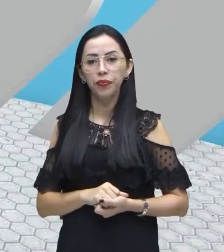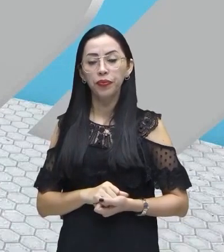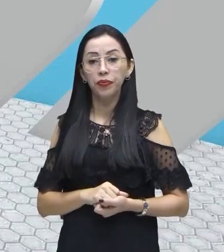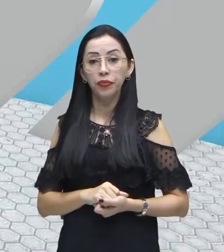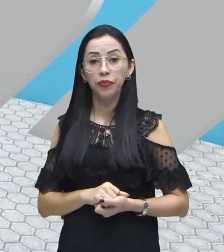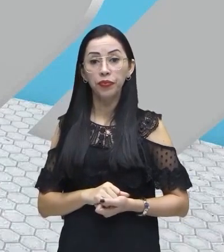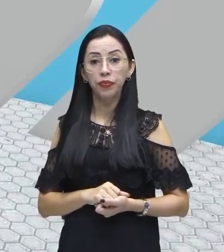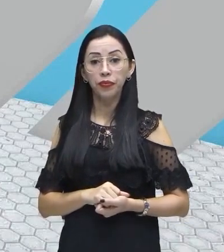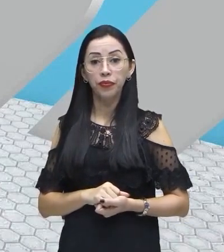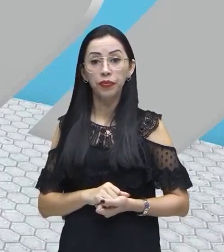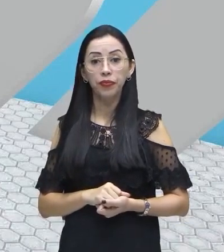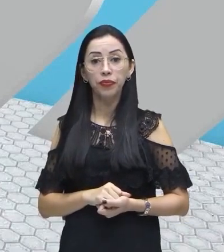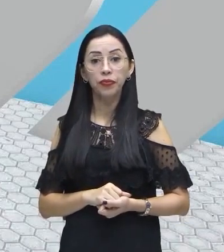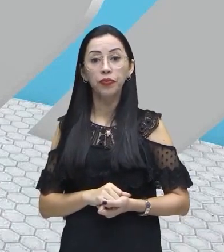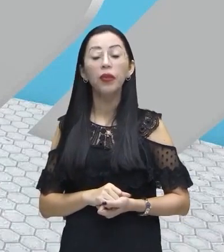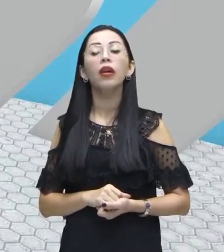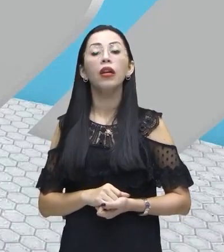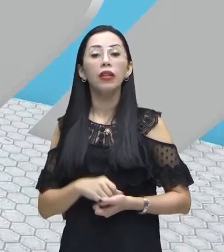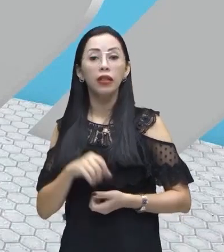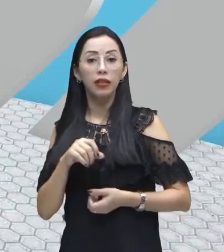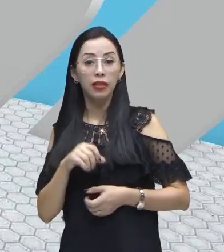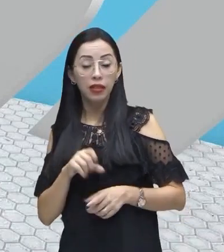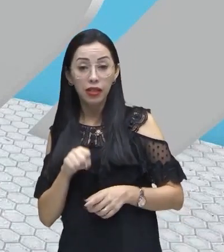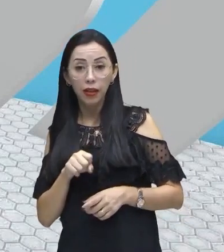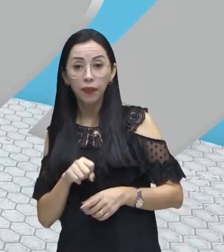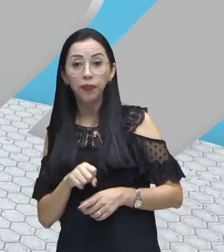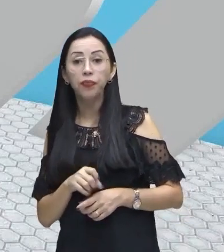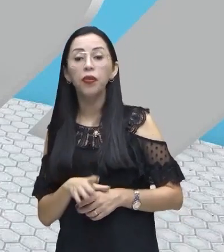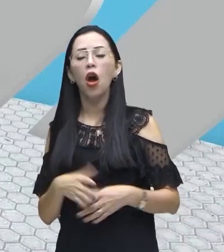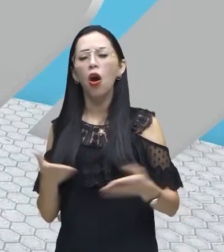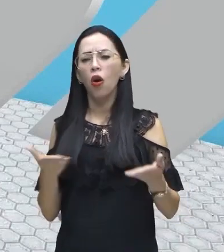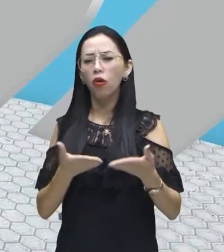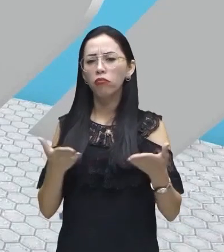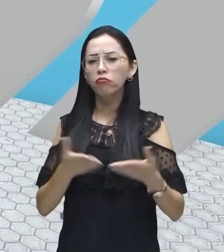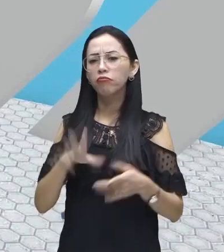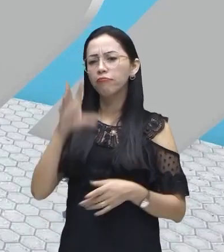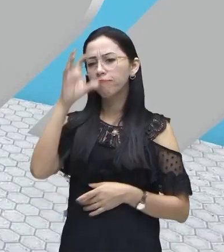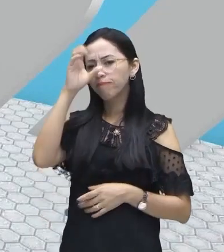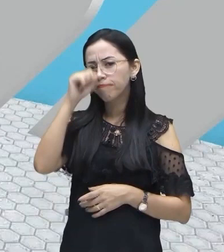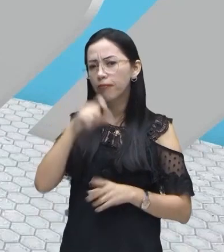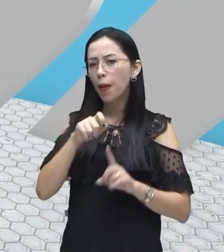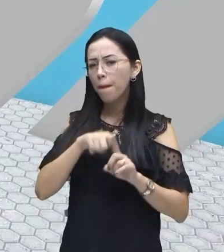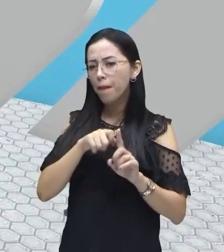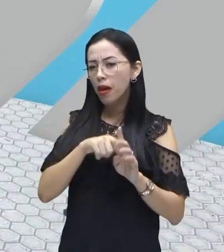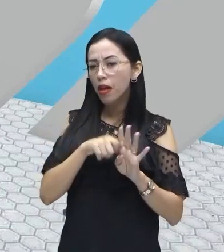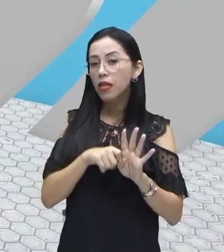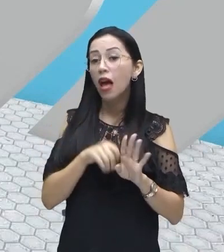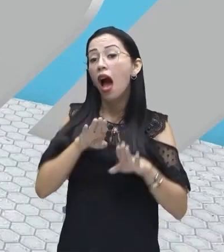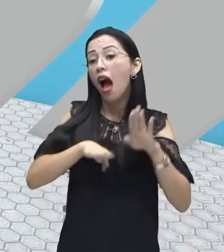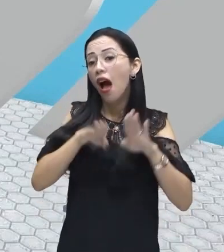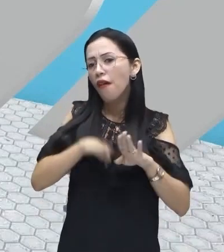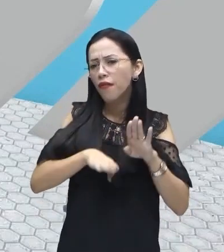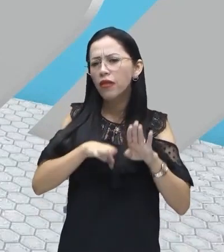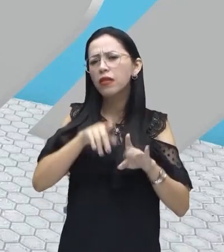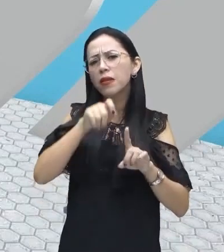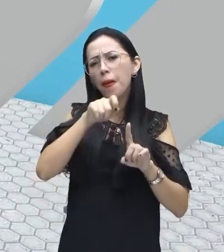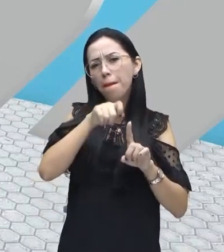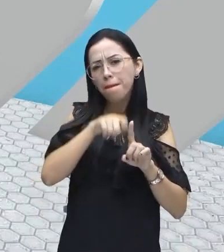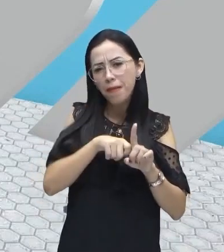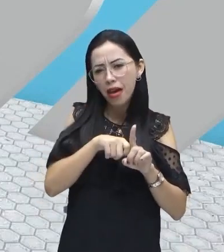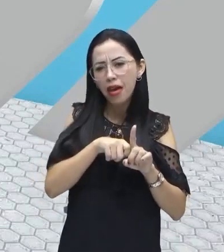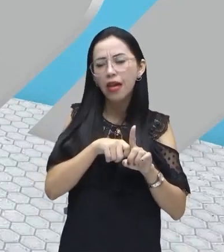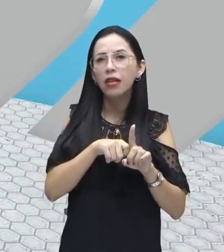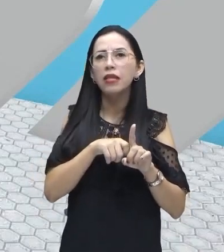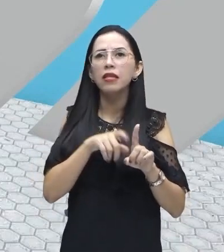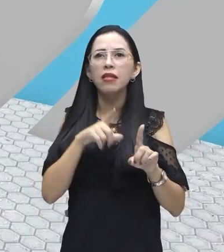nós estamos usando o valor aproximado, assim como os meses. Não são todos os meses do ano que nós temos 30 dias exatos. Nós temos meses com